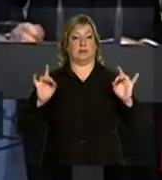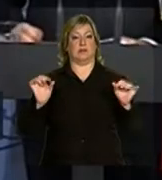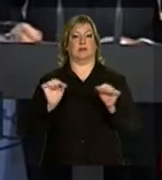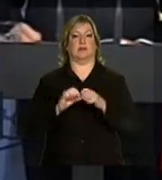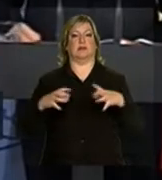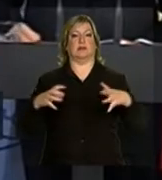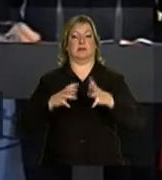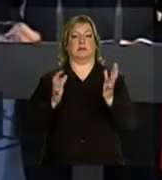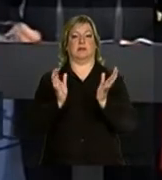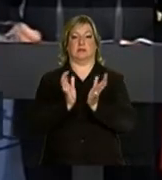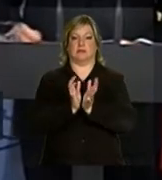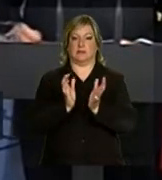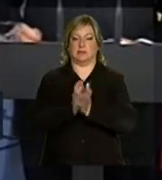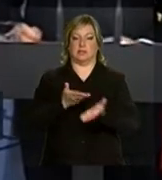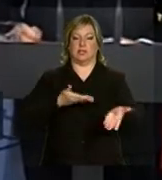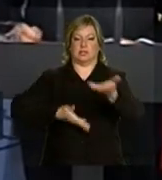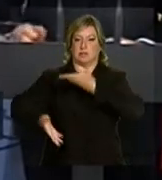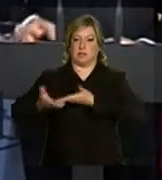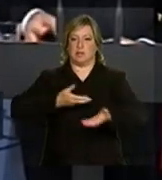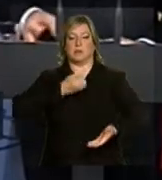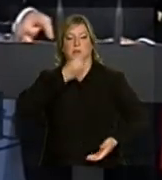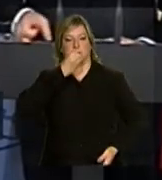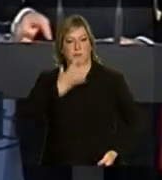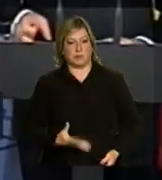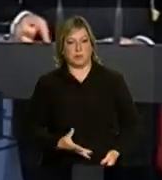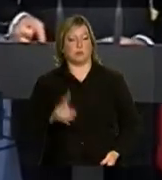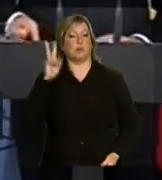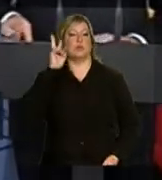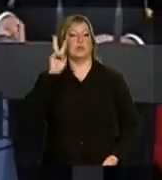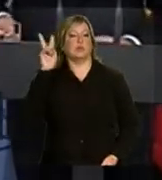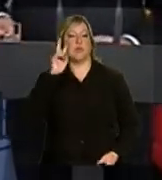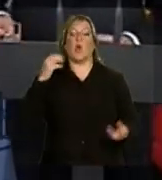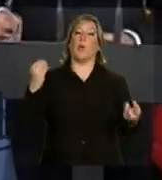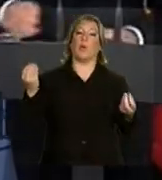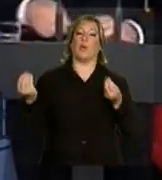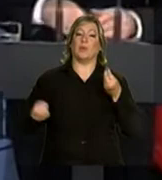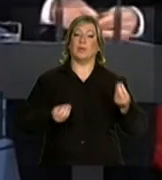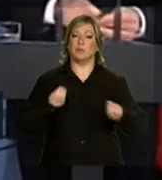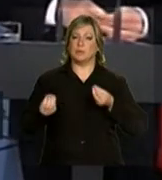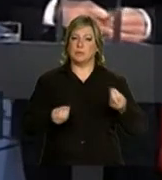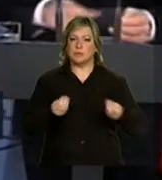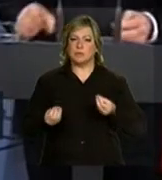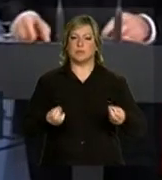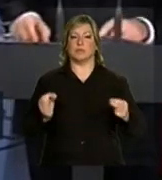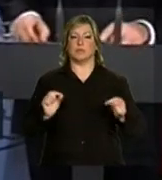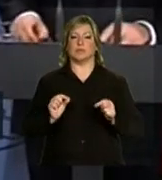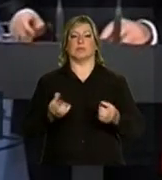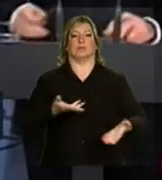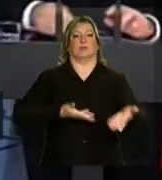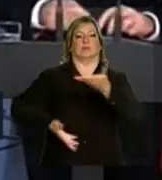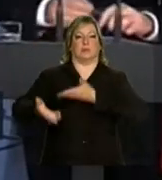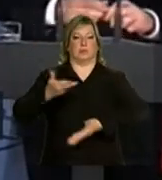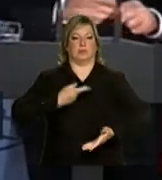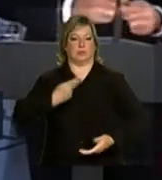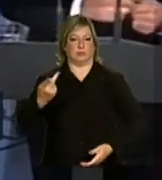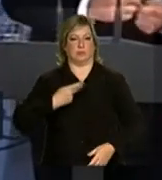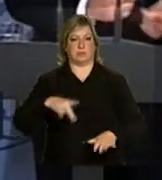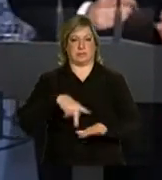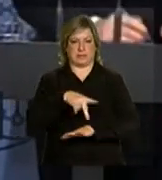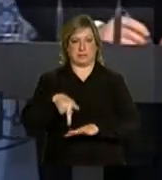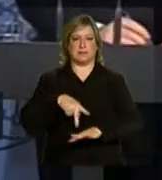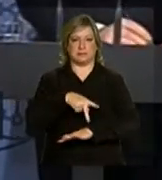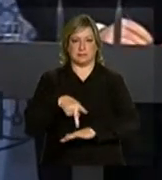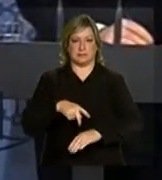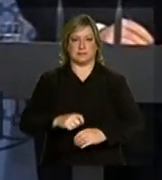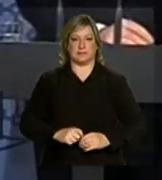e produtivo sobre a situação e o estado das nossas relações bilaterais.